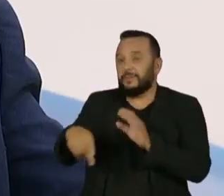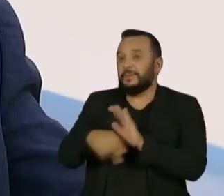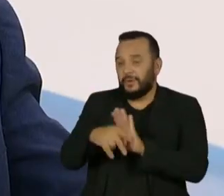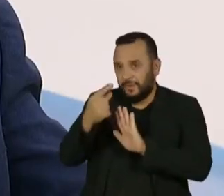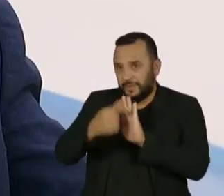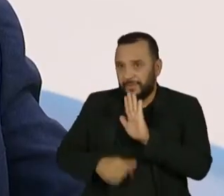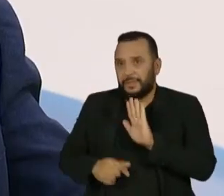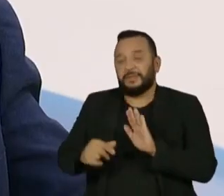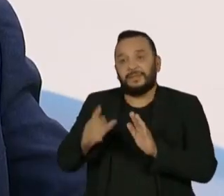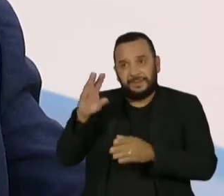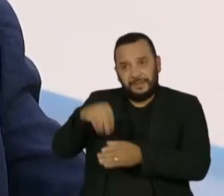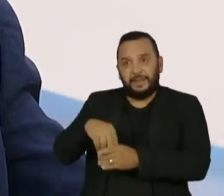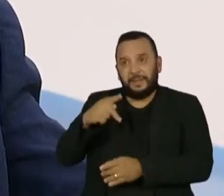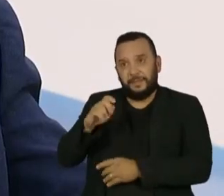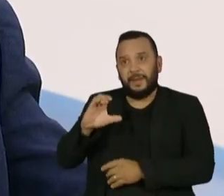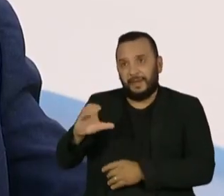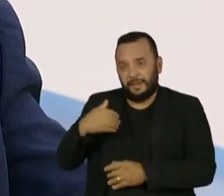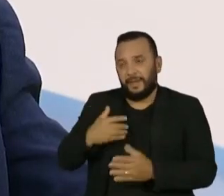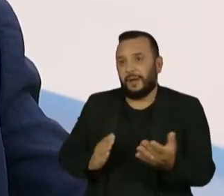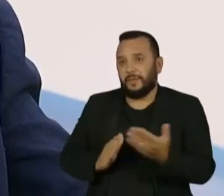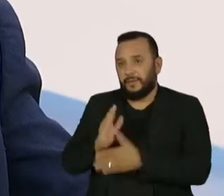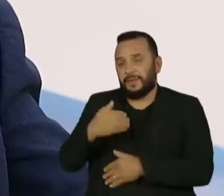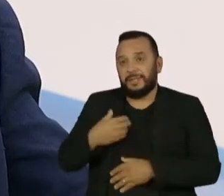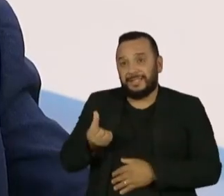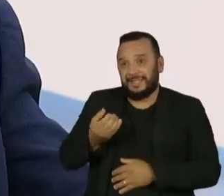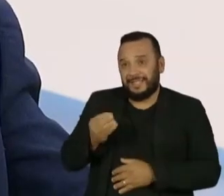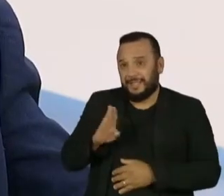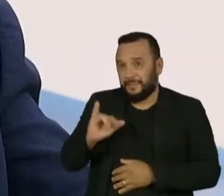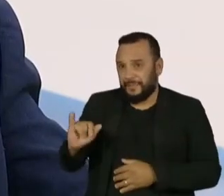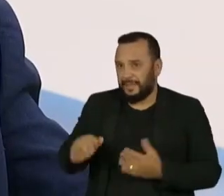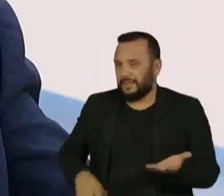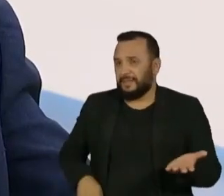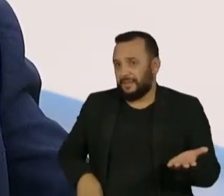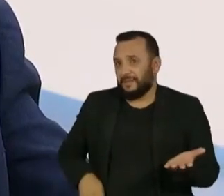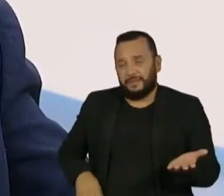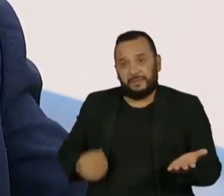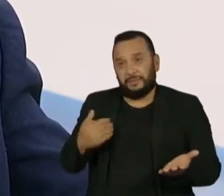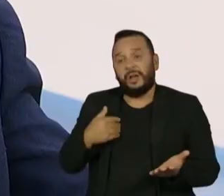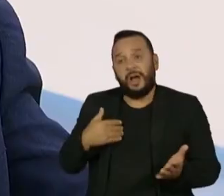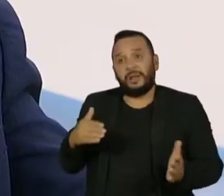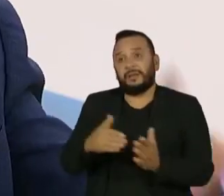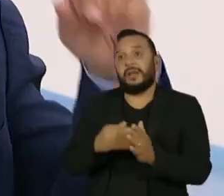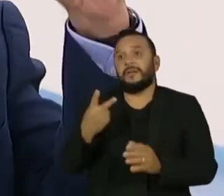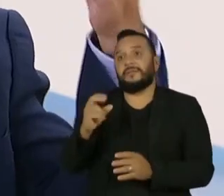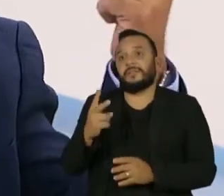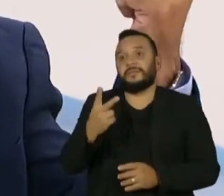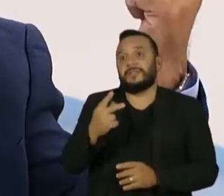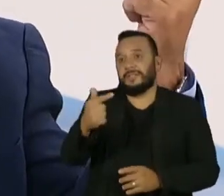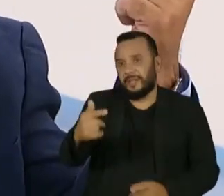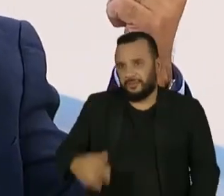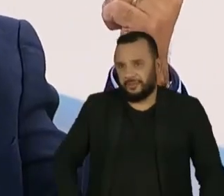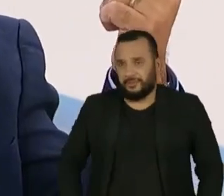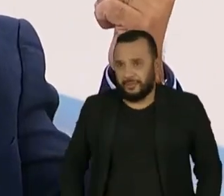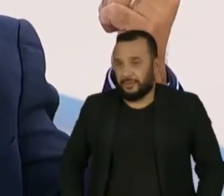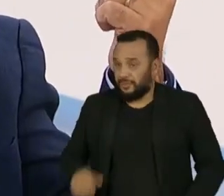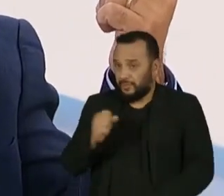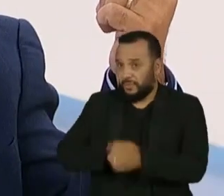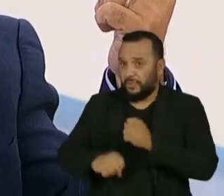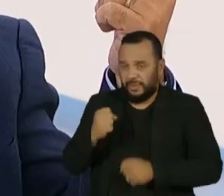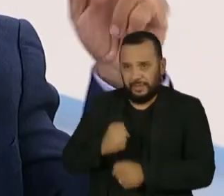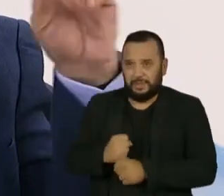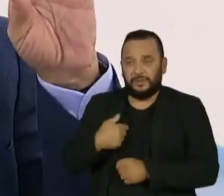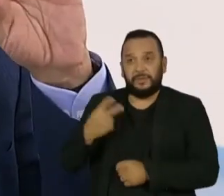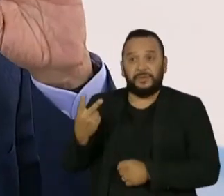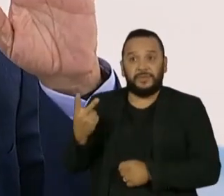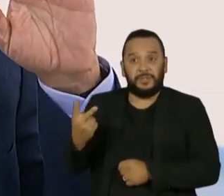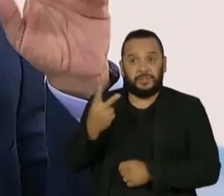dentro da PEC que foi aprovada, que o teto era 60 bilhões. O que passar poderia ser diferido até 27. Então, o que foi diferido dos anos